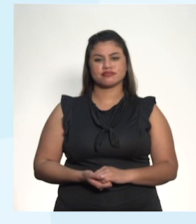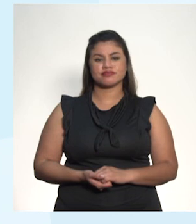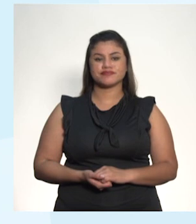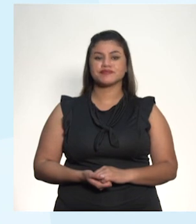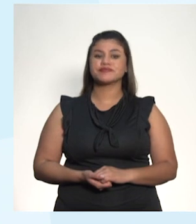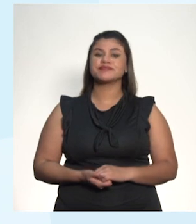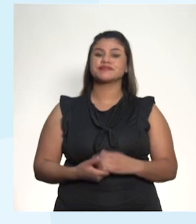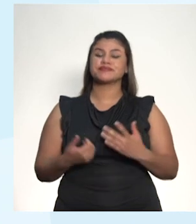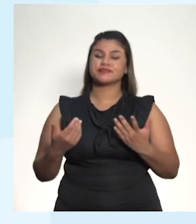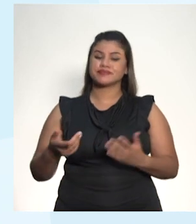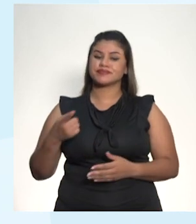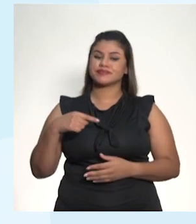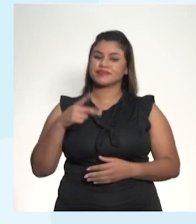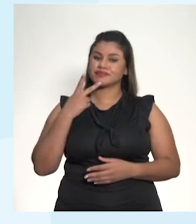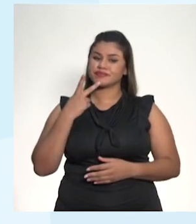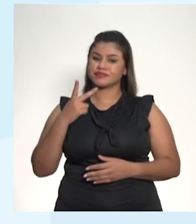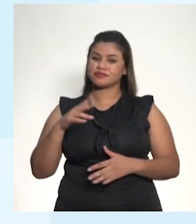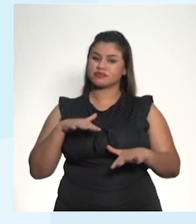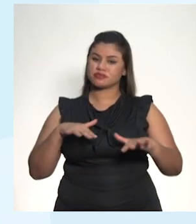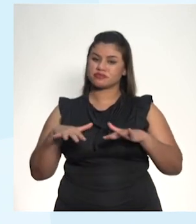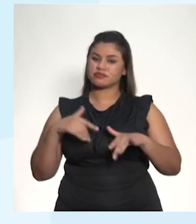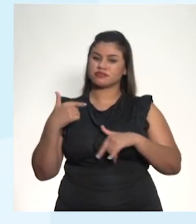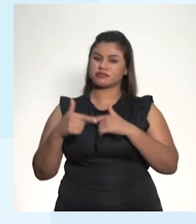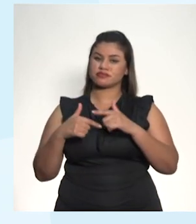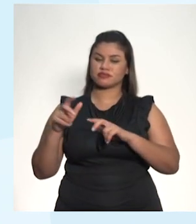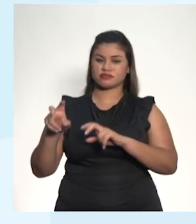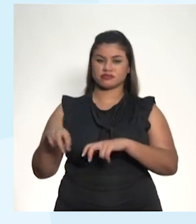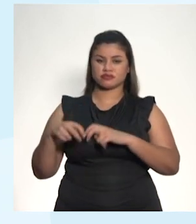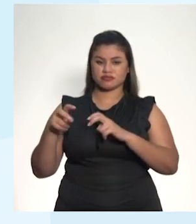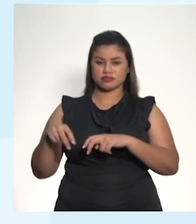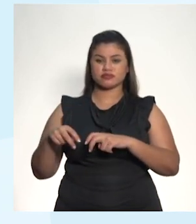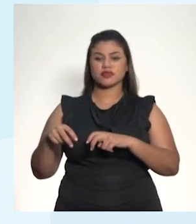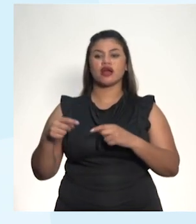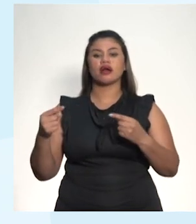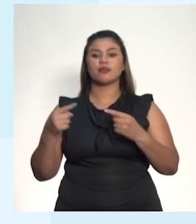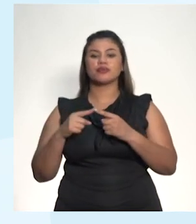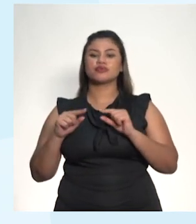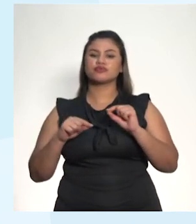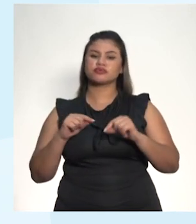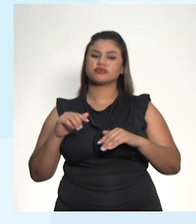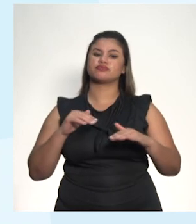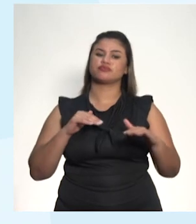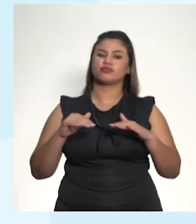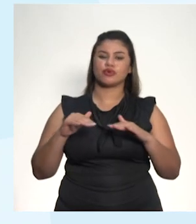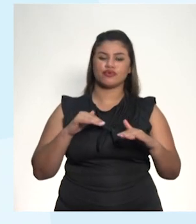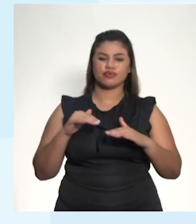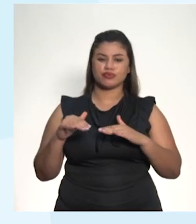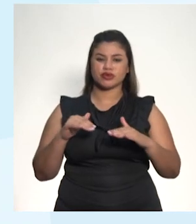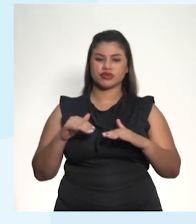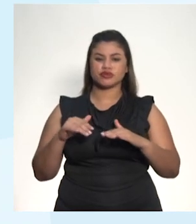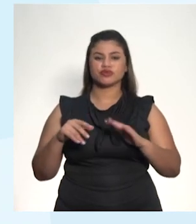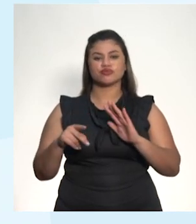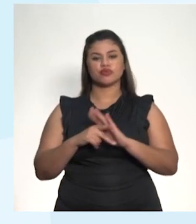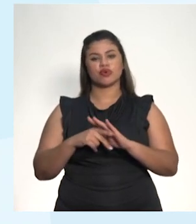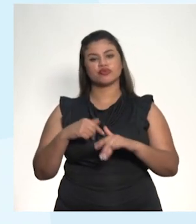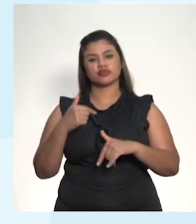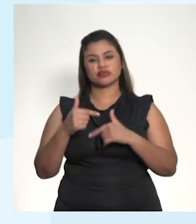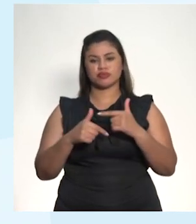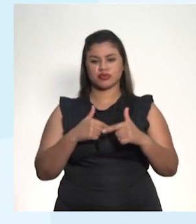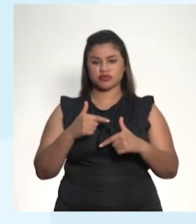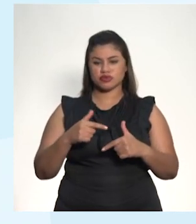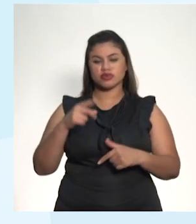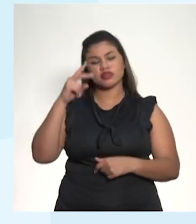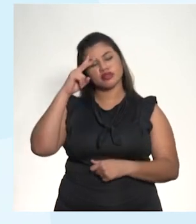Então, quando a gente fala, por exemplo, do movimento social dos trabalhadores rurais, a gente está falando aí de movimentos dos trabalhadores, e a gente